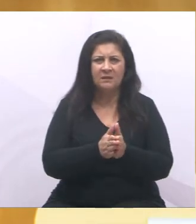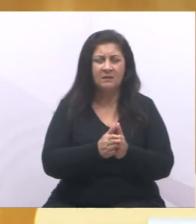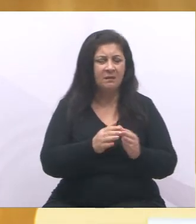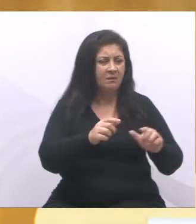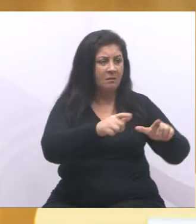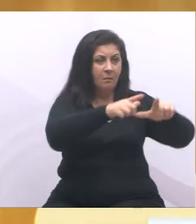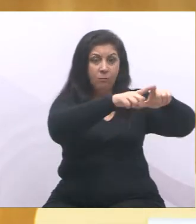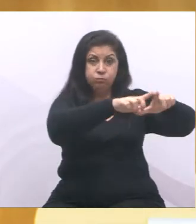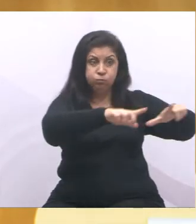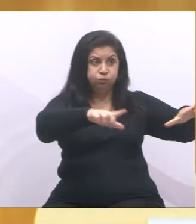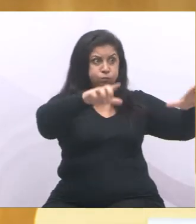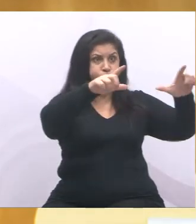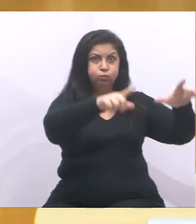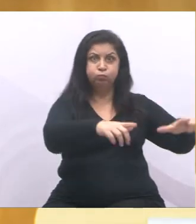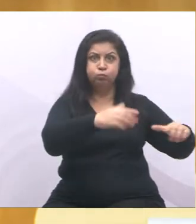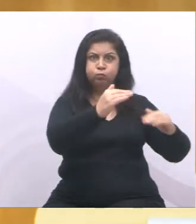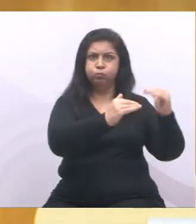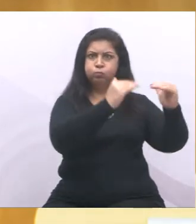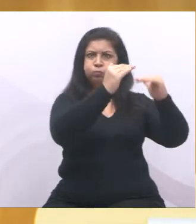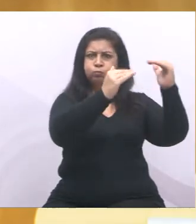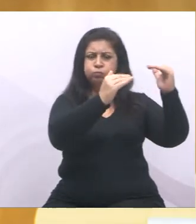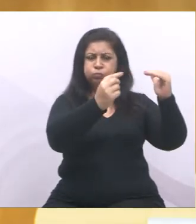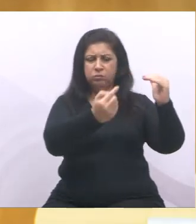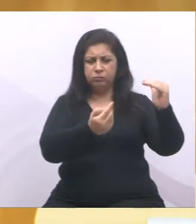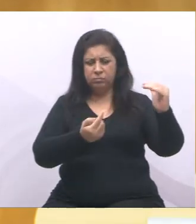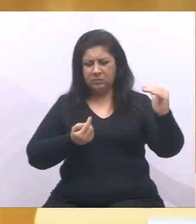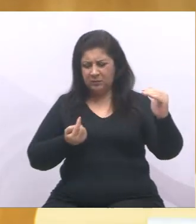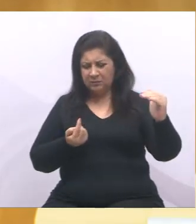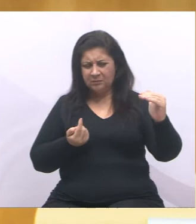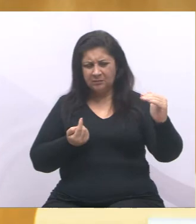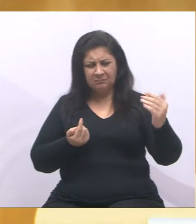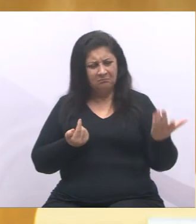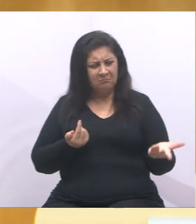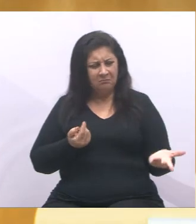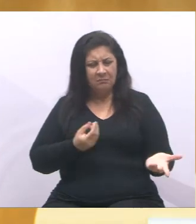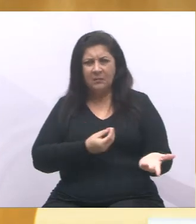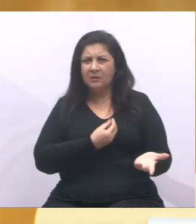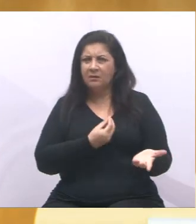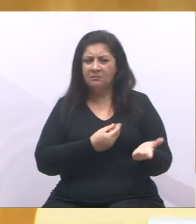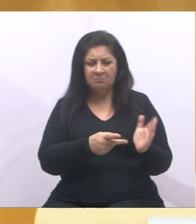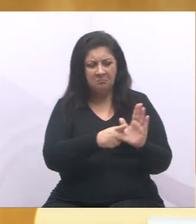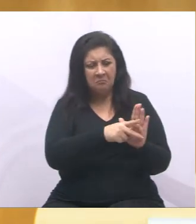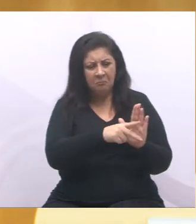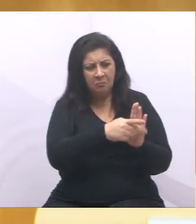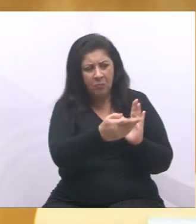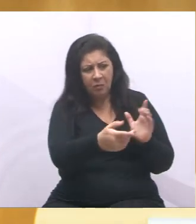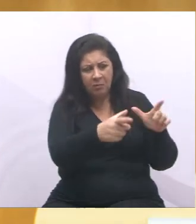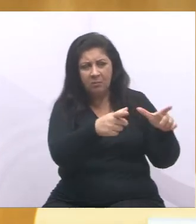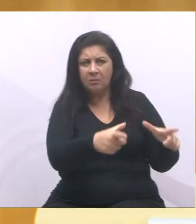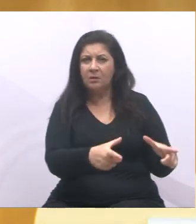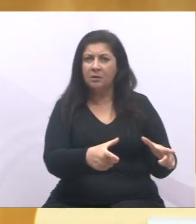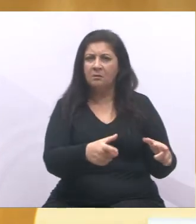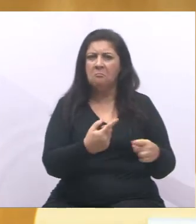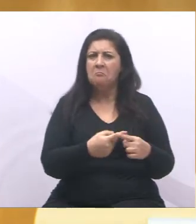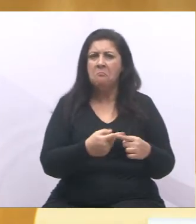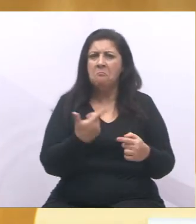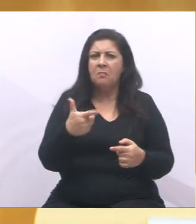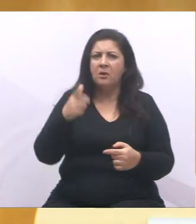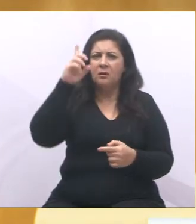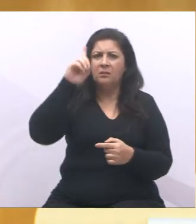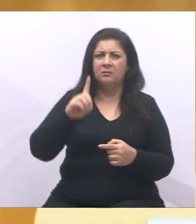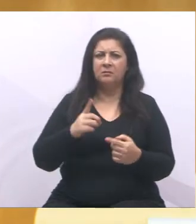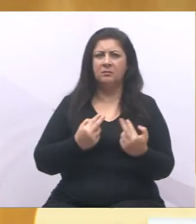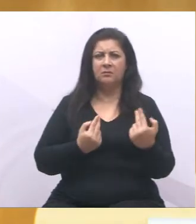prosperidade, exilado em sua própria terra, excluído do gozo dos direitos civis,